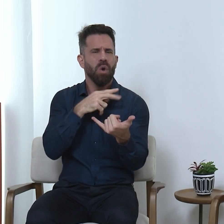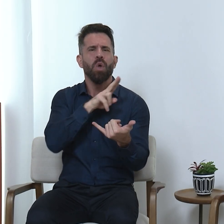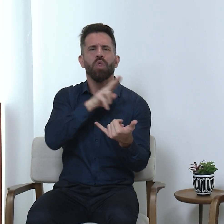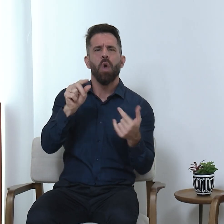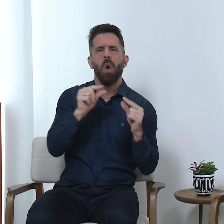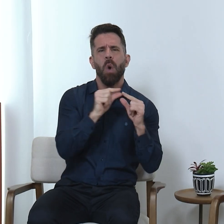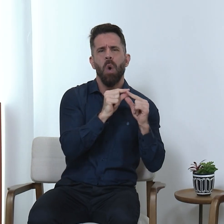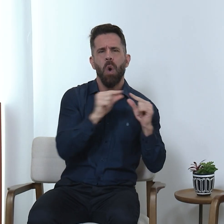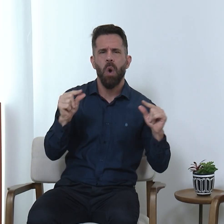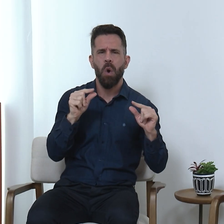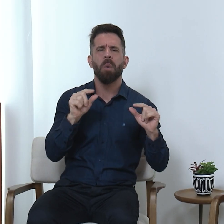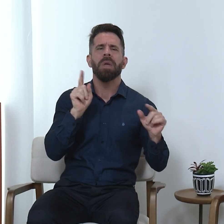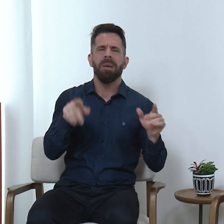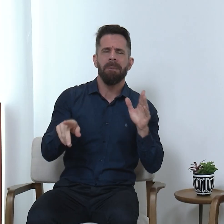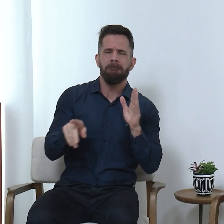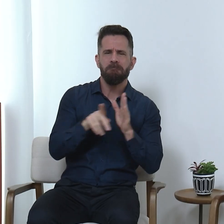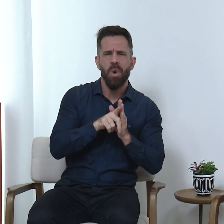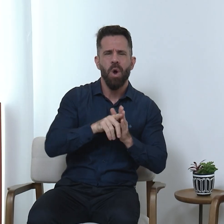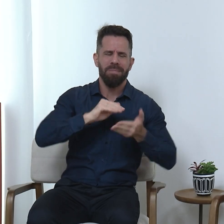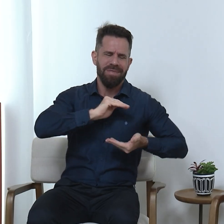texto: Defesa Civil, :